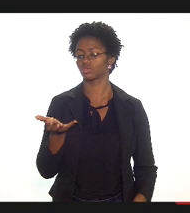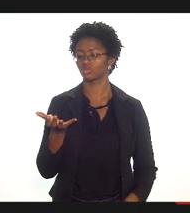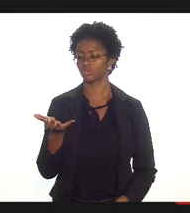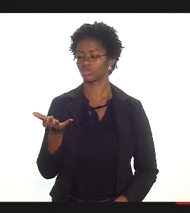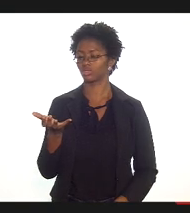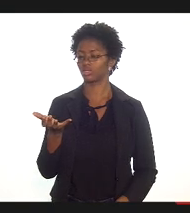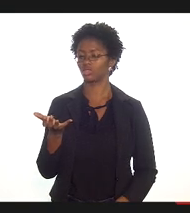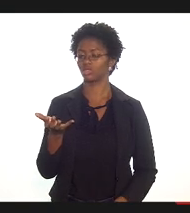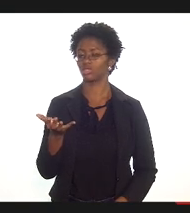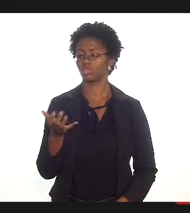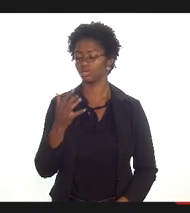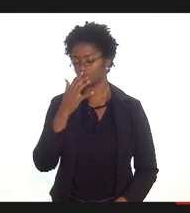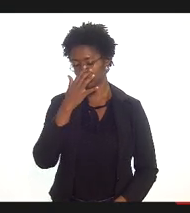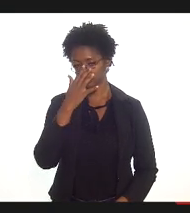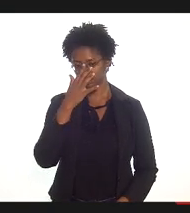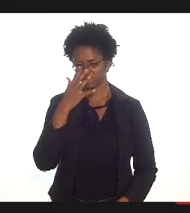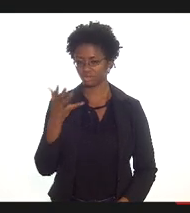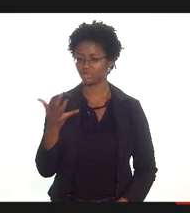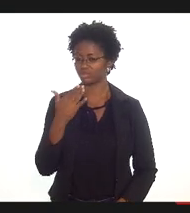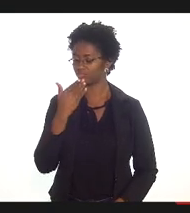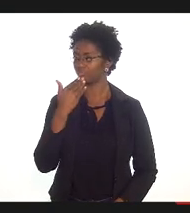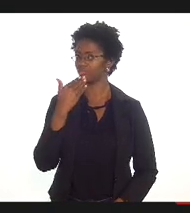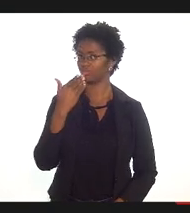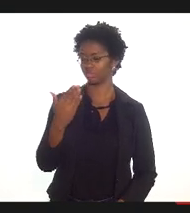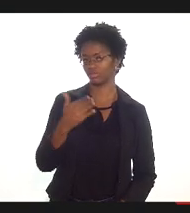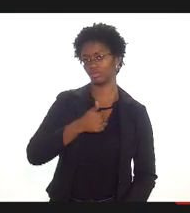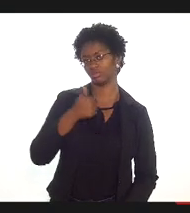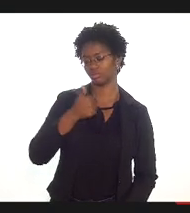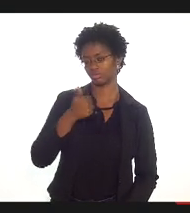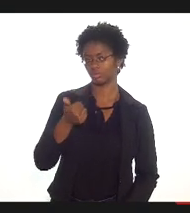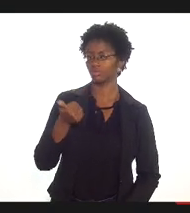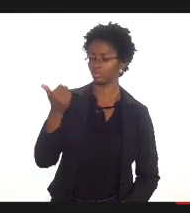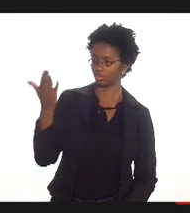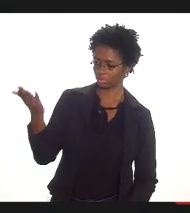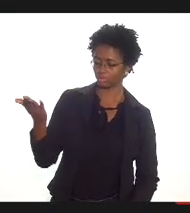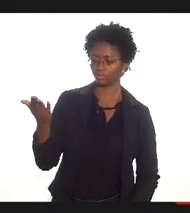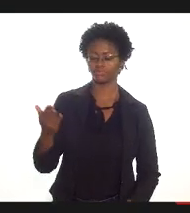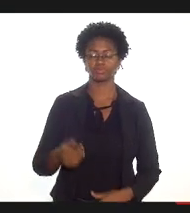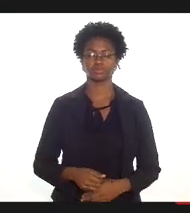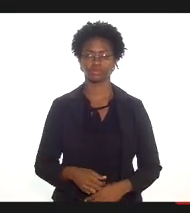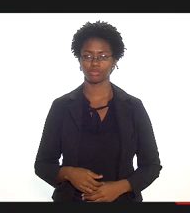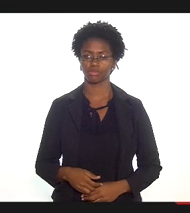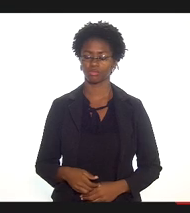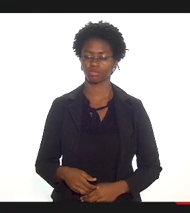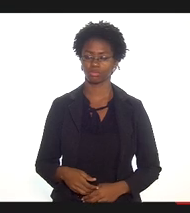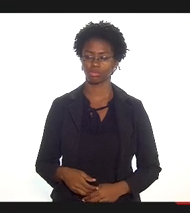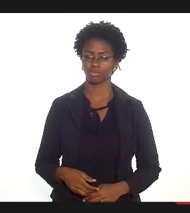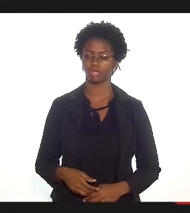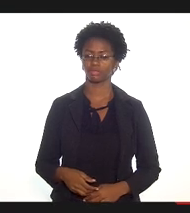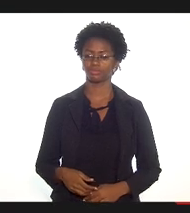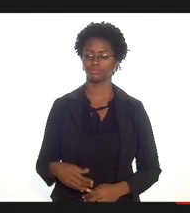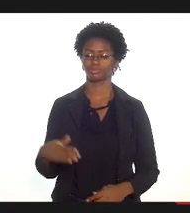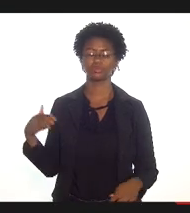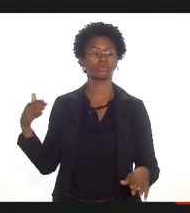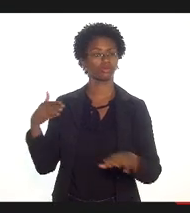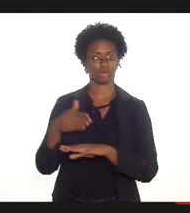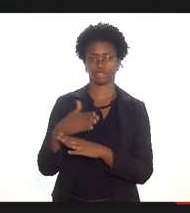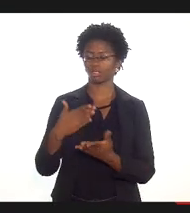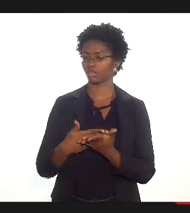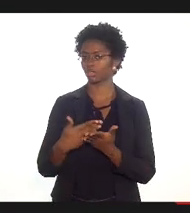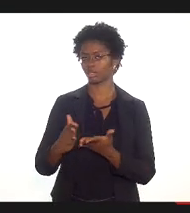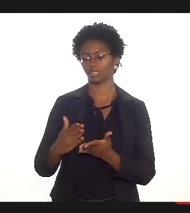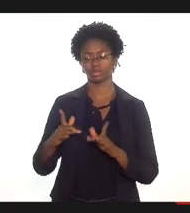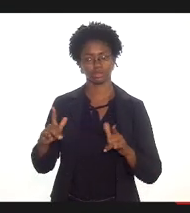aqui solicitar, primeiro, que se fosse entrado, sem dúvida nenhuma, com uma ação